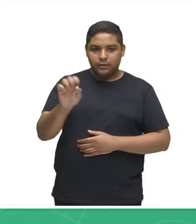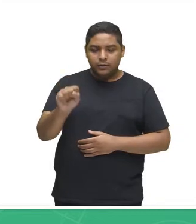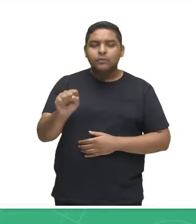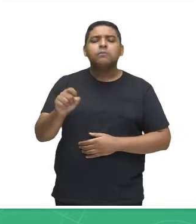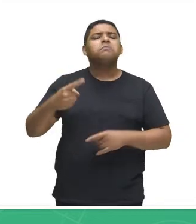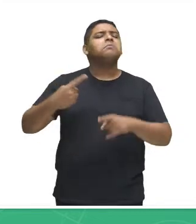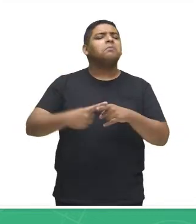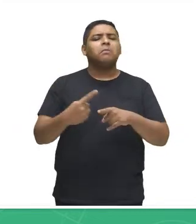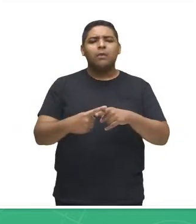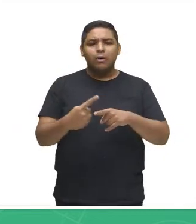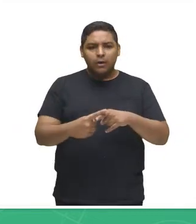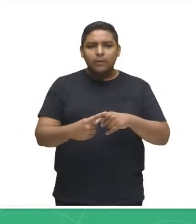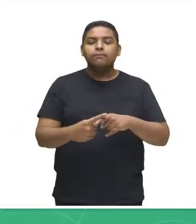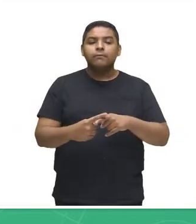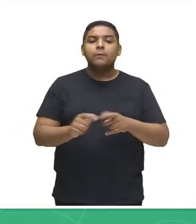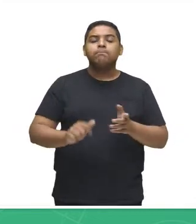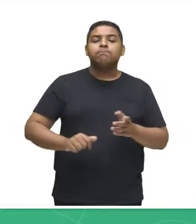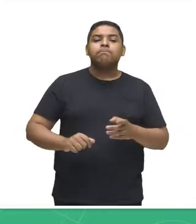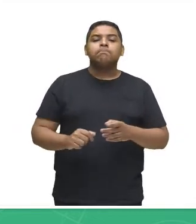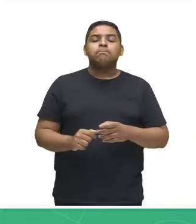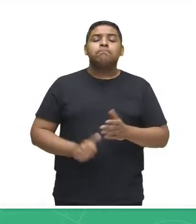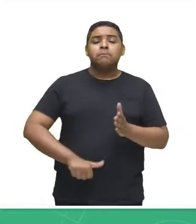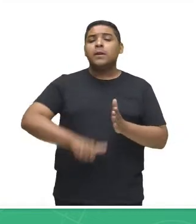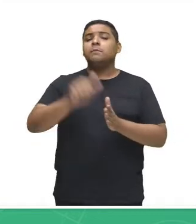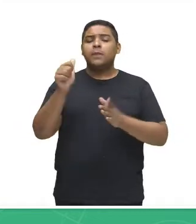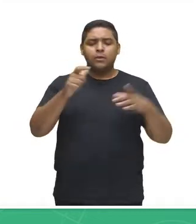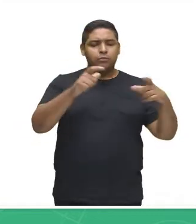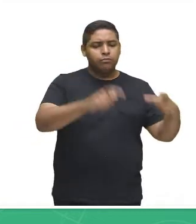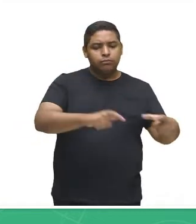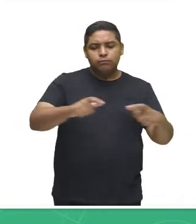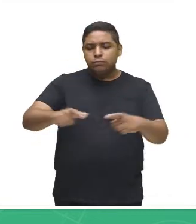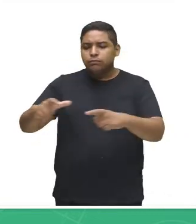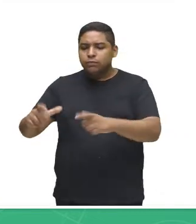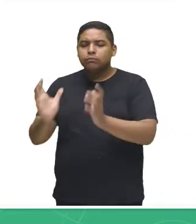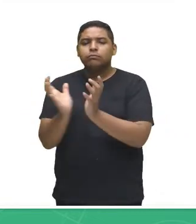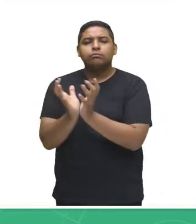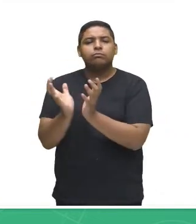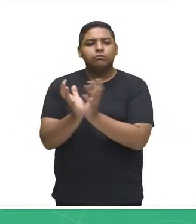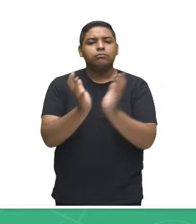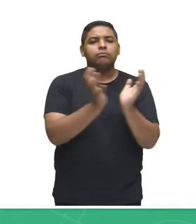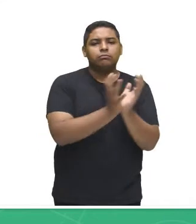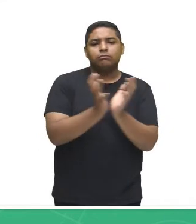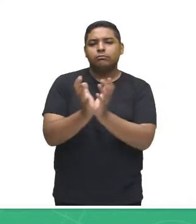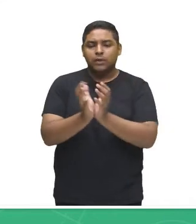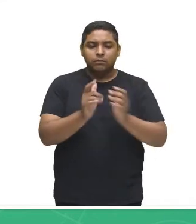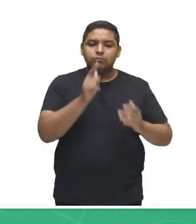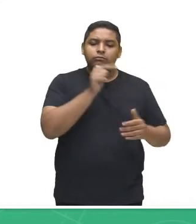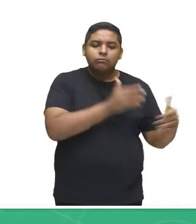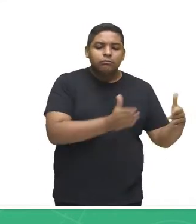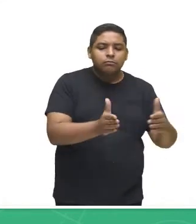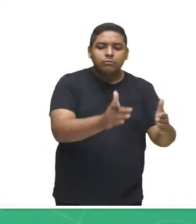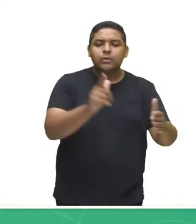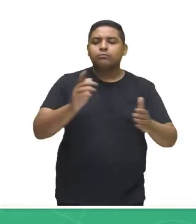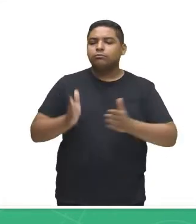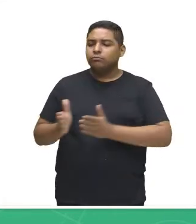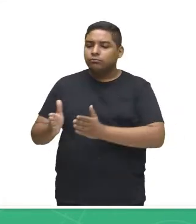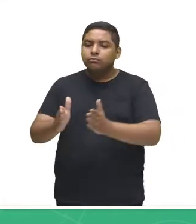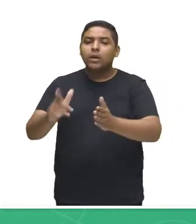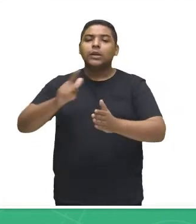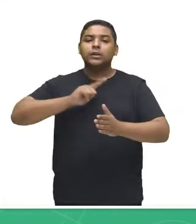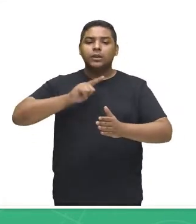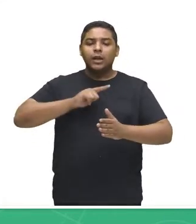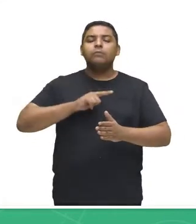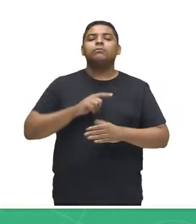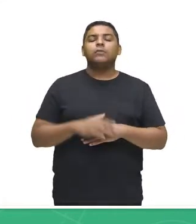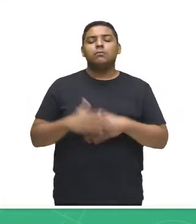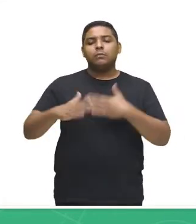Porque esses primeiros grupos, eles vão encontrar um local próximo aos rios e esses rios vão passar pelo processo de enchente